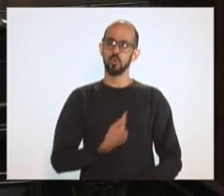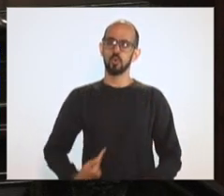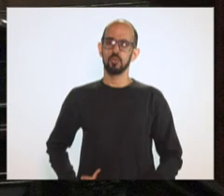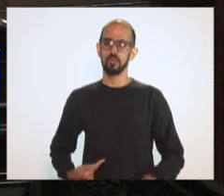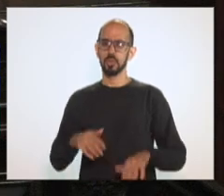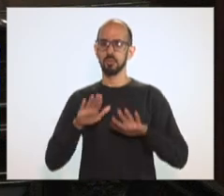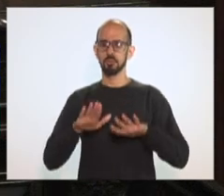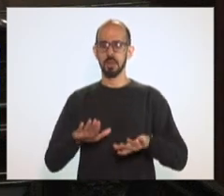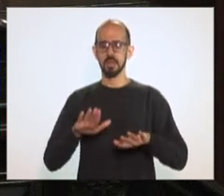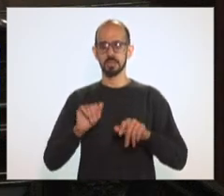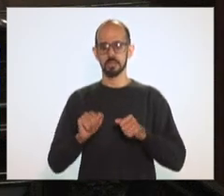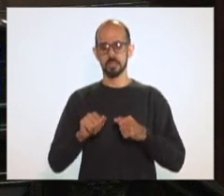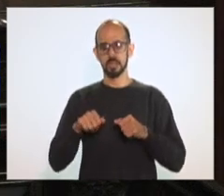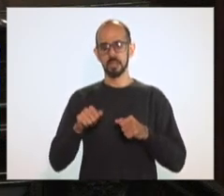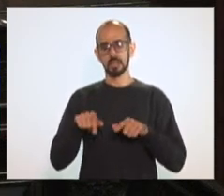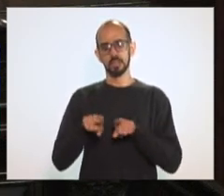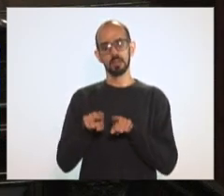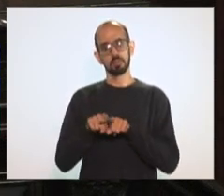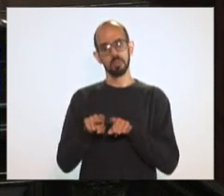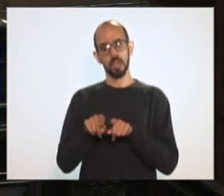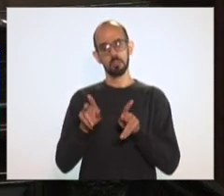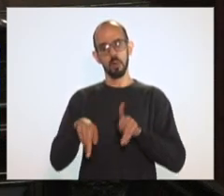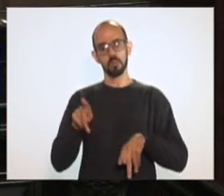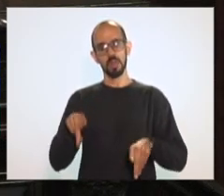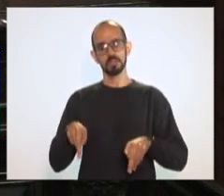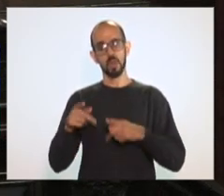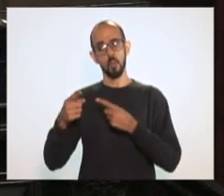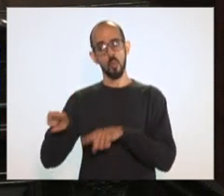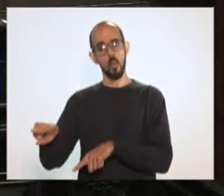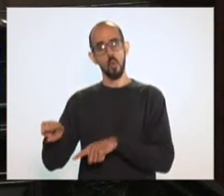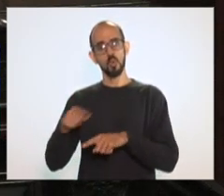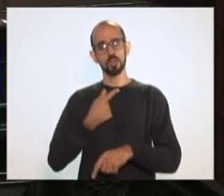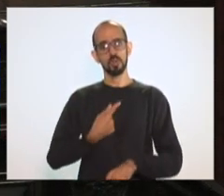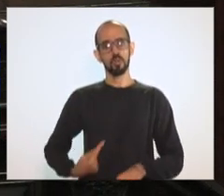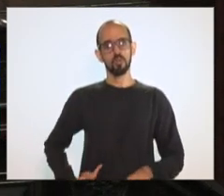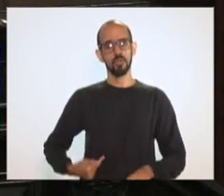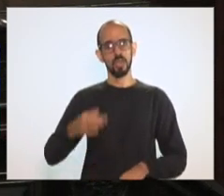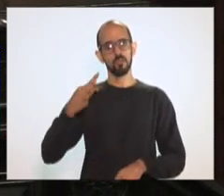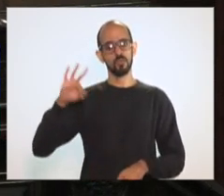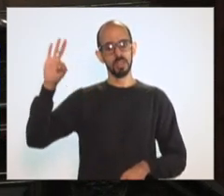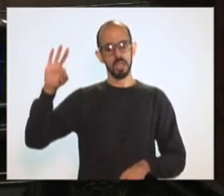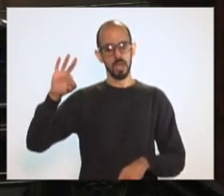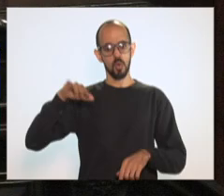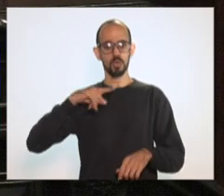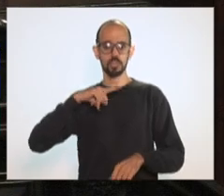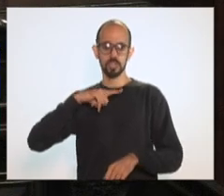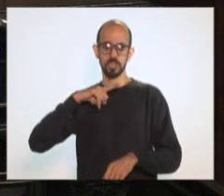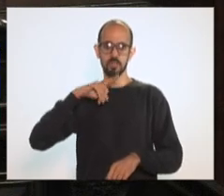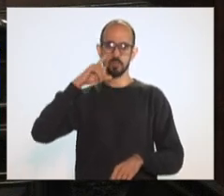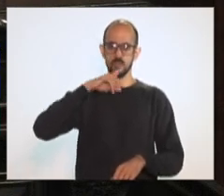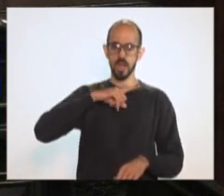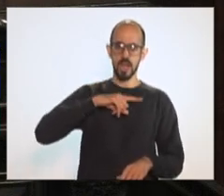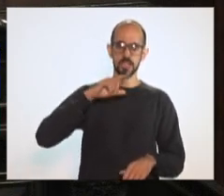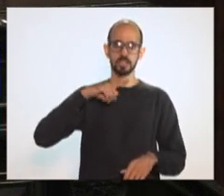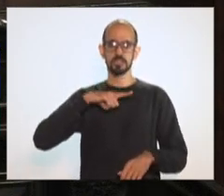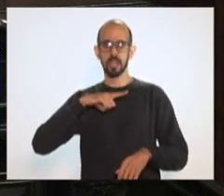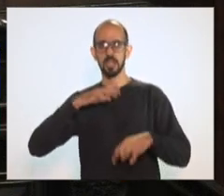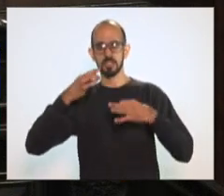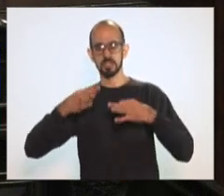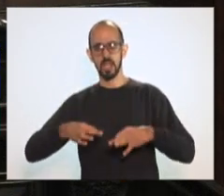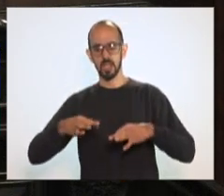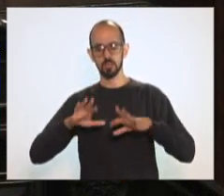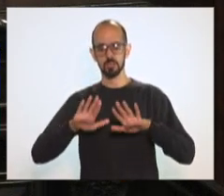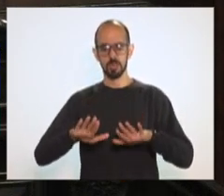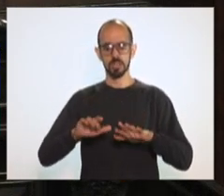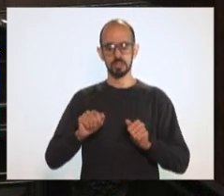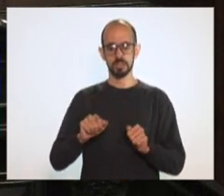a população do Rio de Janeiro contra o governo federal. Entre erros e acertos, não há fórmula mágica nem do governo federal, nem do governo do estado e